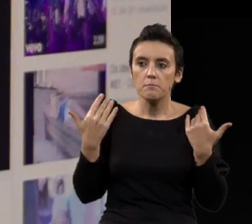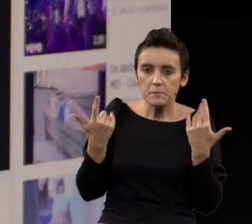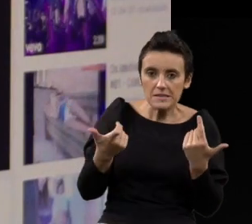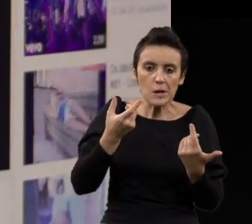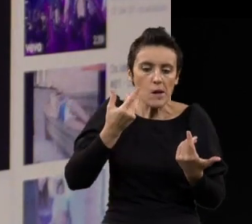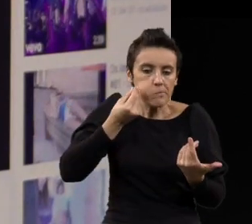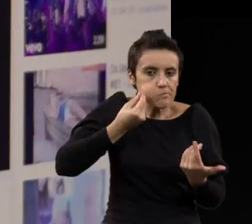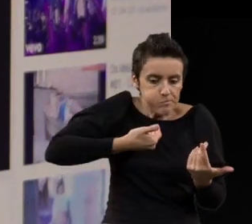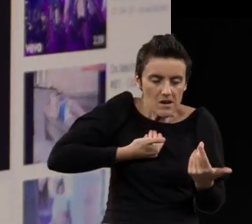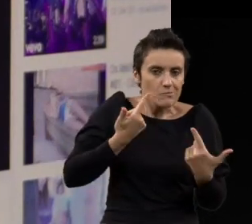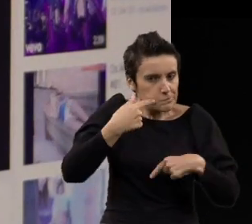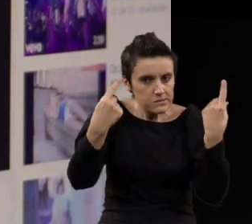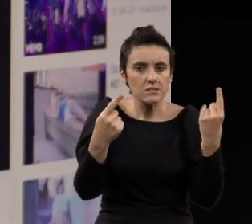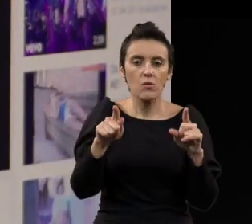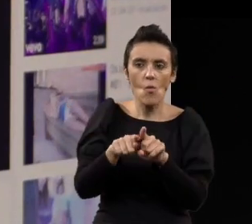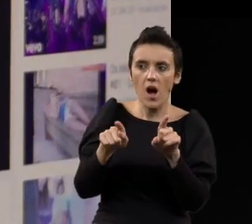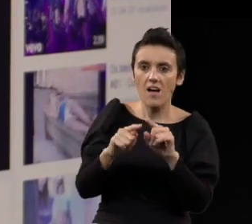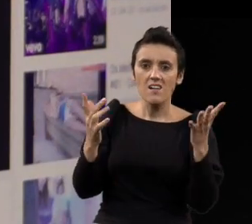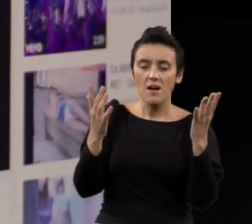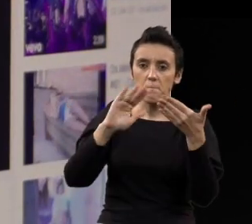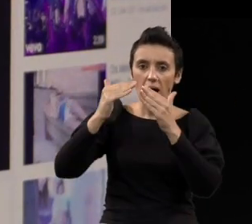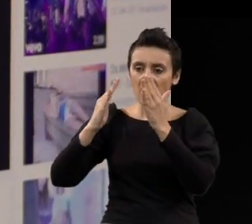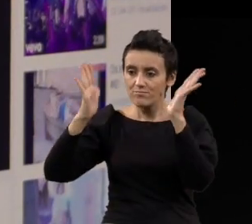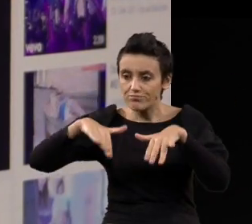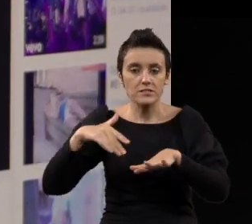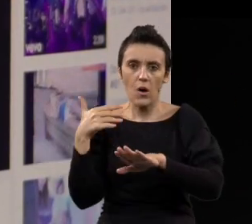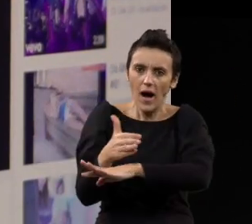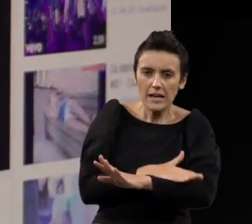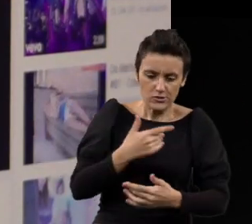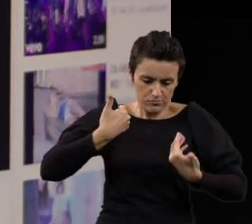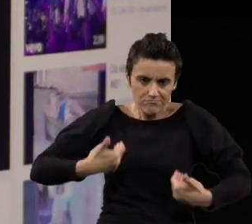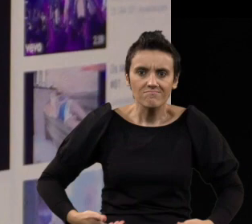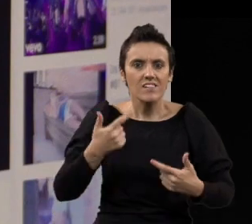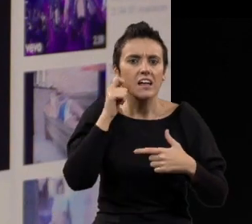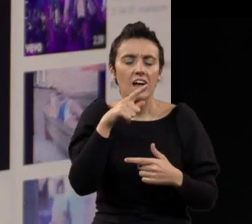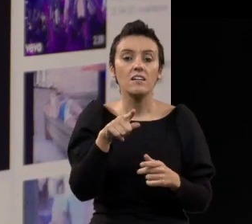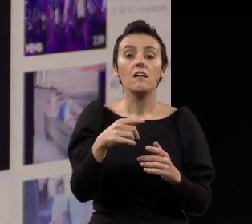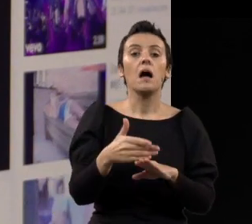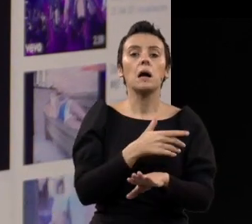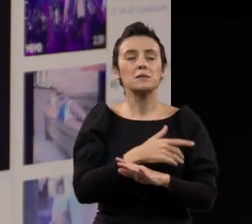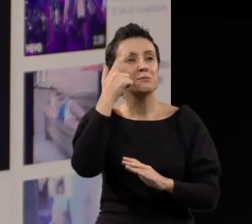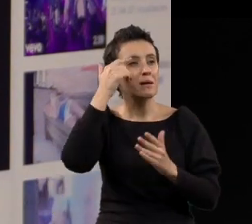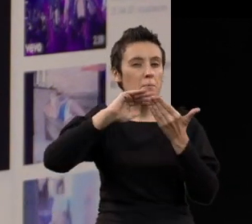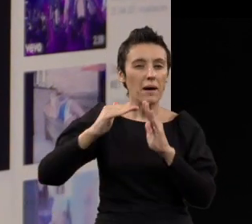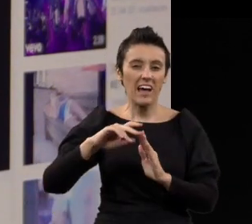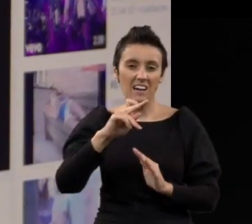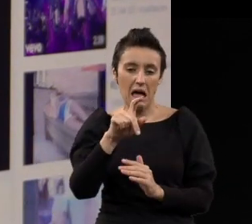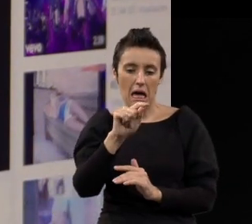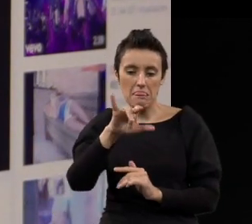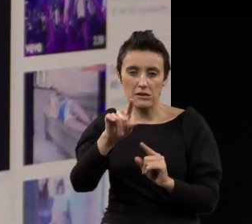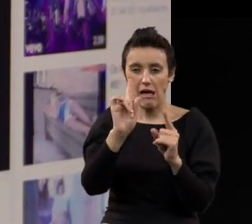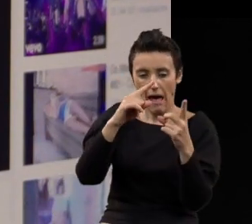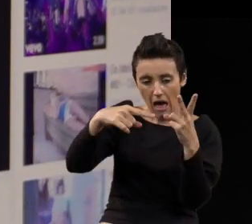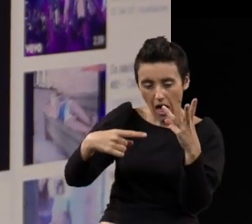desaparecer. Descobri um bairro que não era bem aquele bairro que me faziam acreditar ser o bairro do Aleixo, mais conhecido como o Shopping